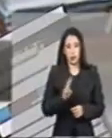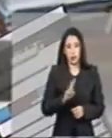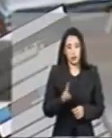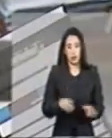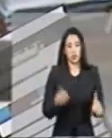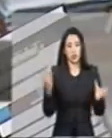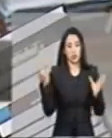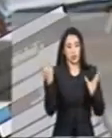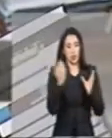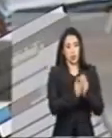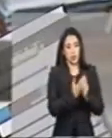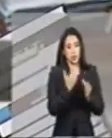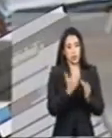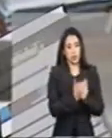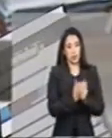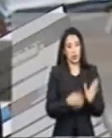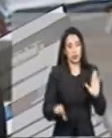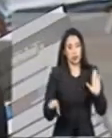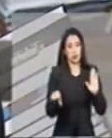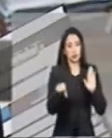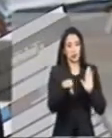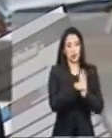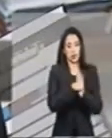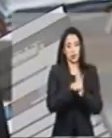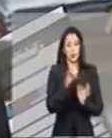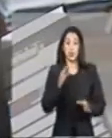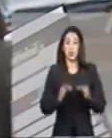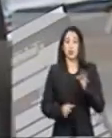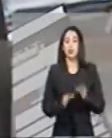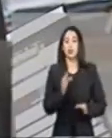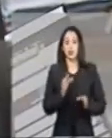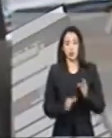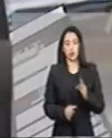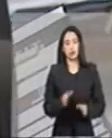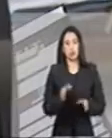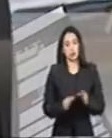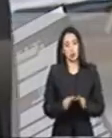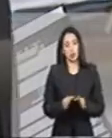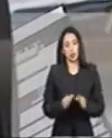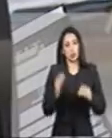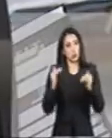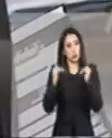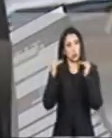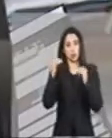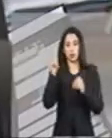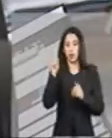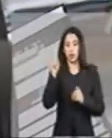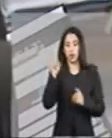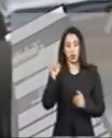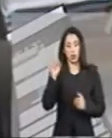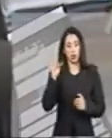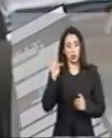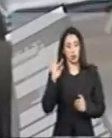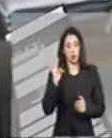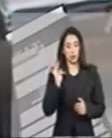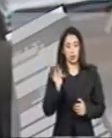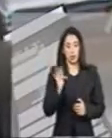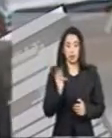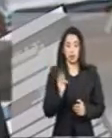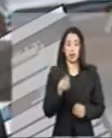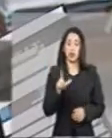crime, de ser julgado, processado e julgado pelo Supremo. A mais, presidente,